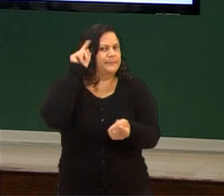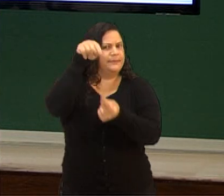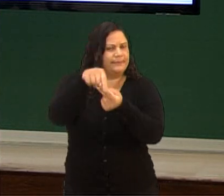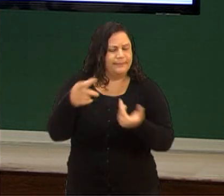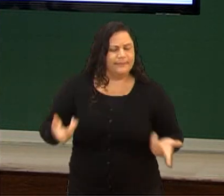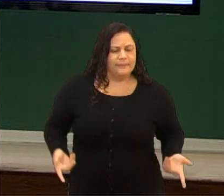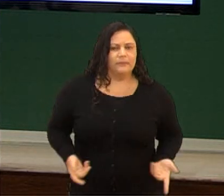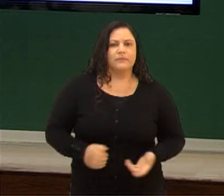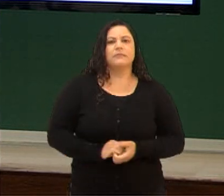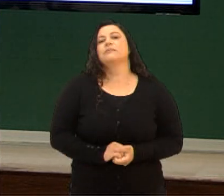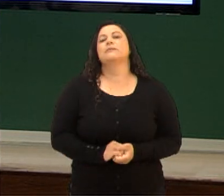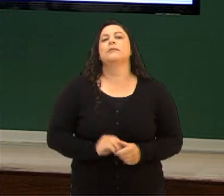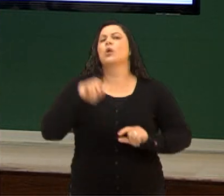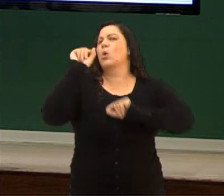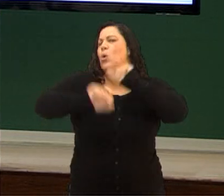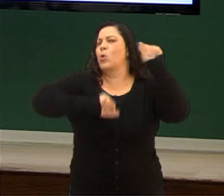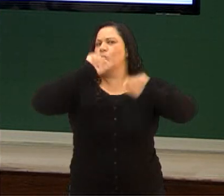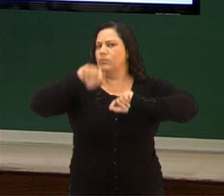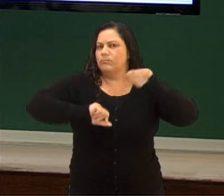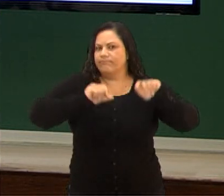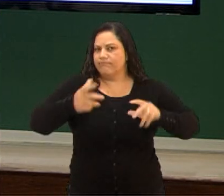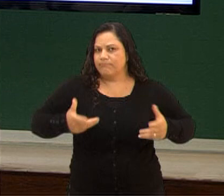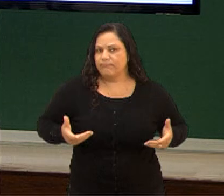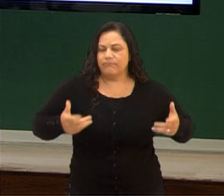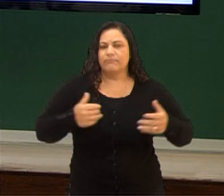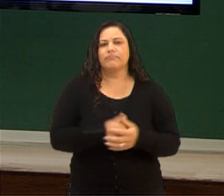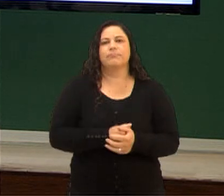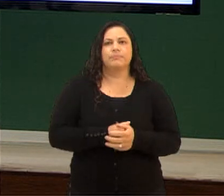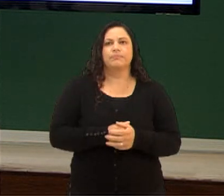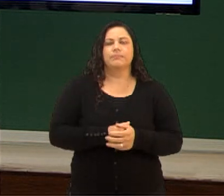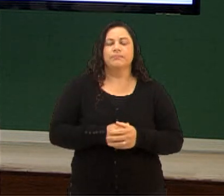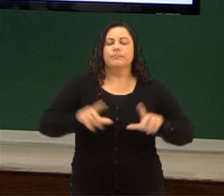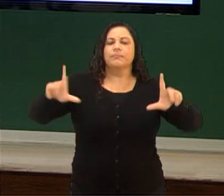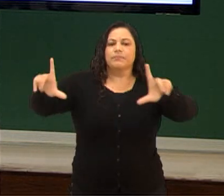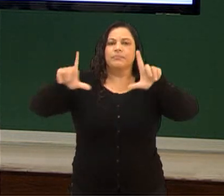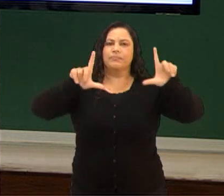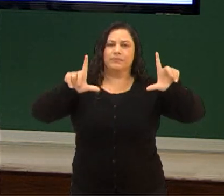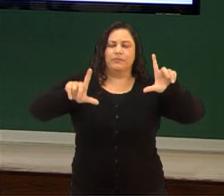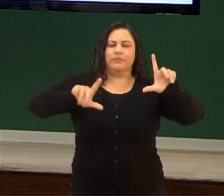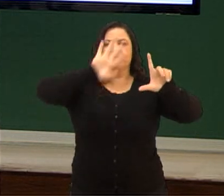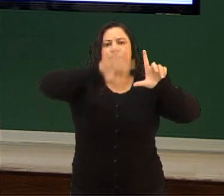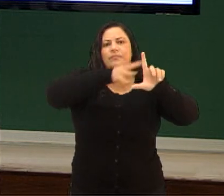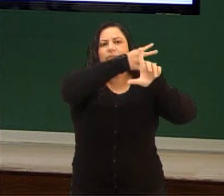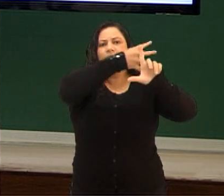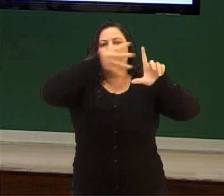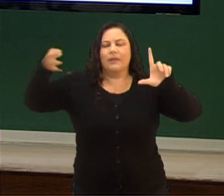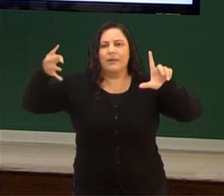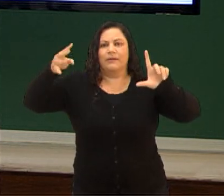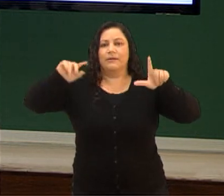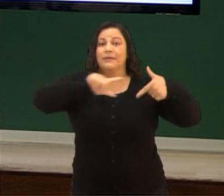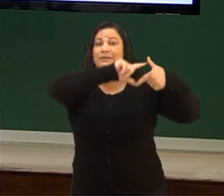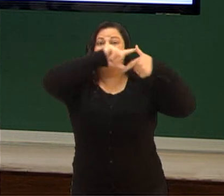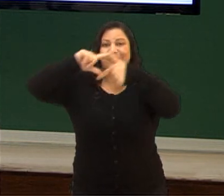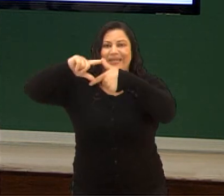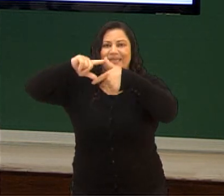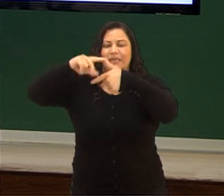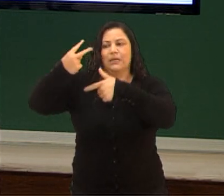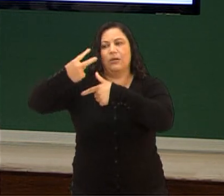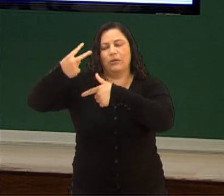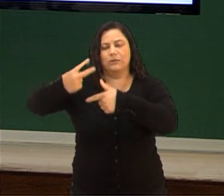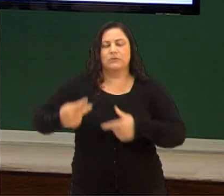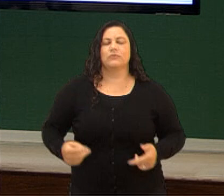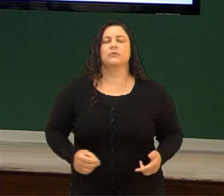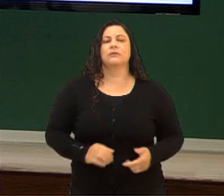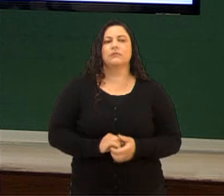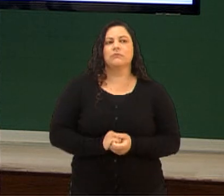certo? Como eu faço o determinante? Uma matriz quadrada de ordem 2, só multiplicar cruzado. Diagonal principal ali, como que